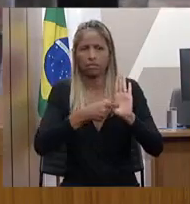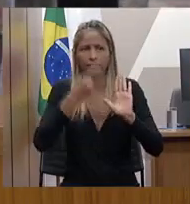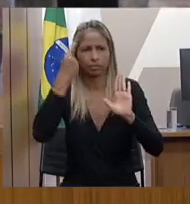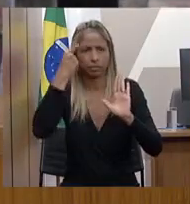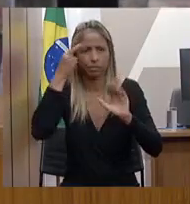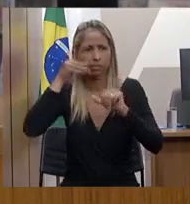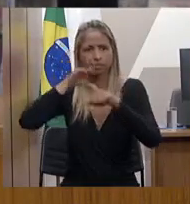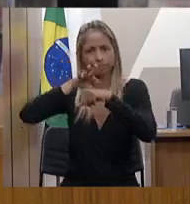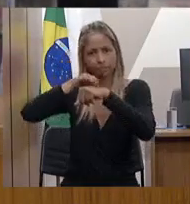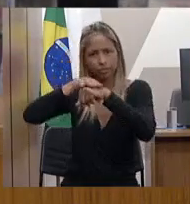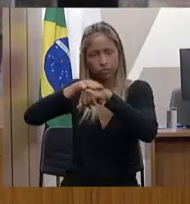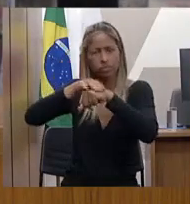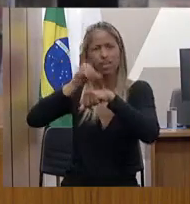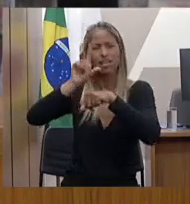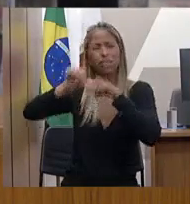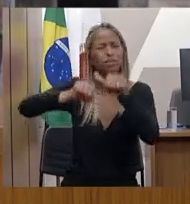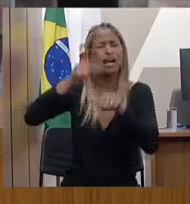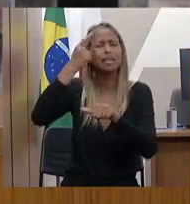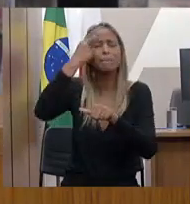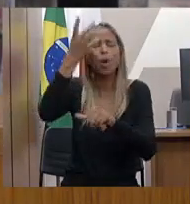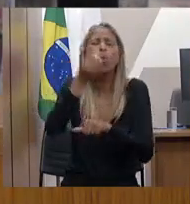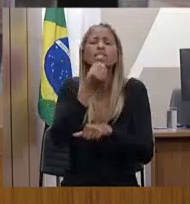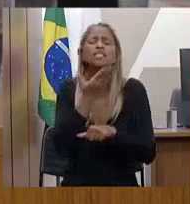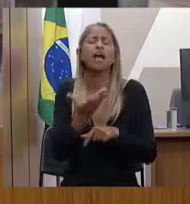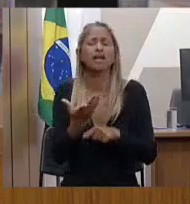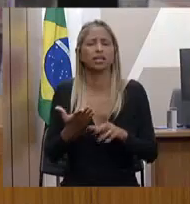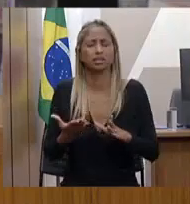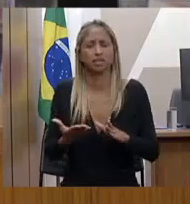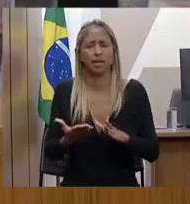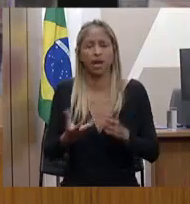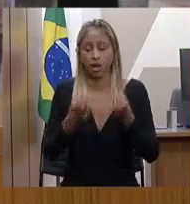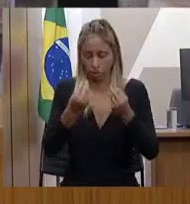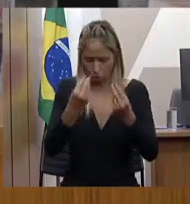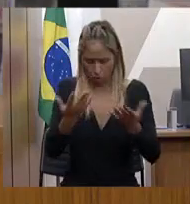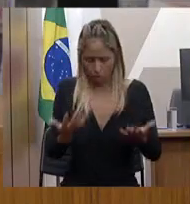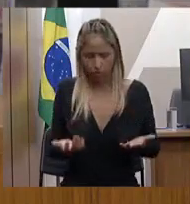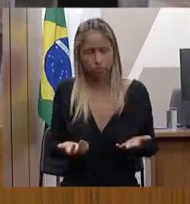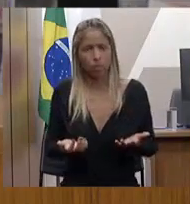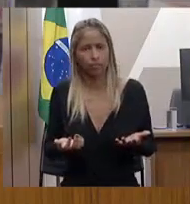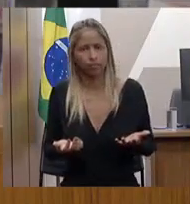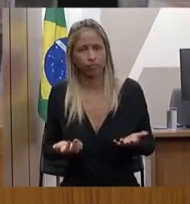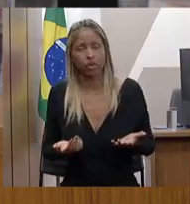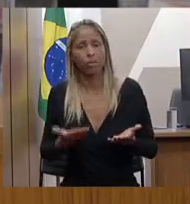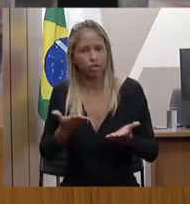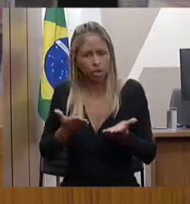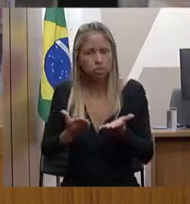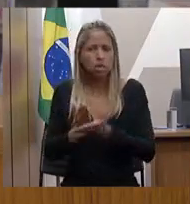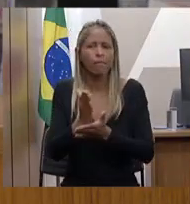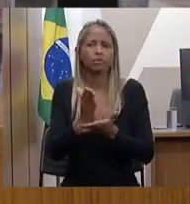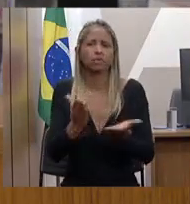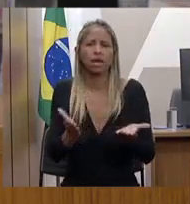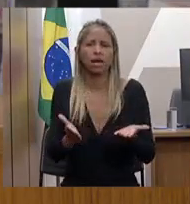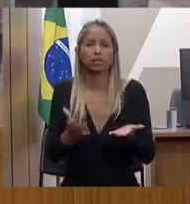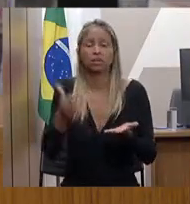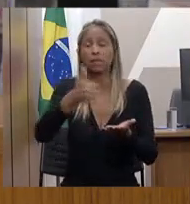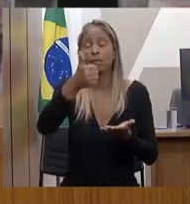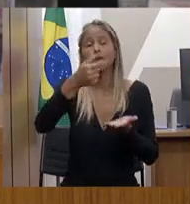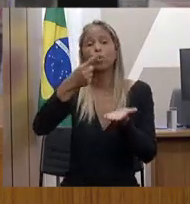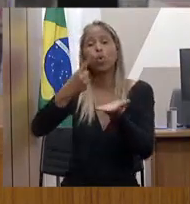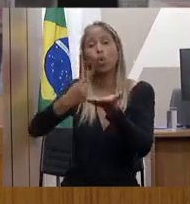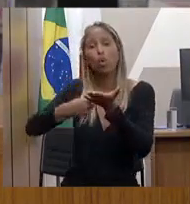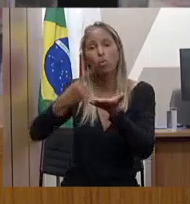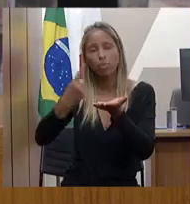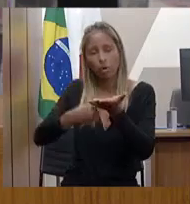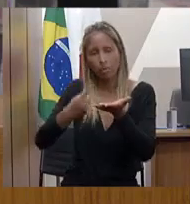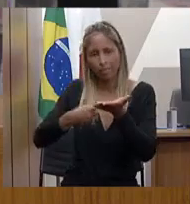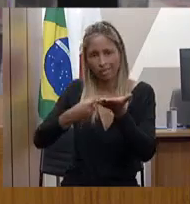E aqui de manhã surgir boas ideias mas é pensar como né a gente pode é avançar e o primeiro compromisso que